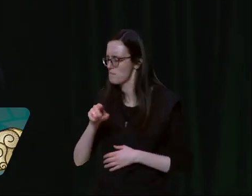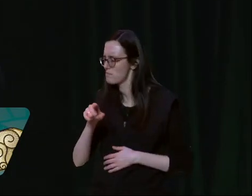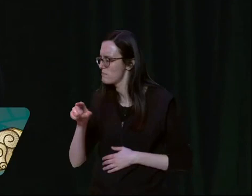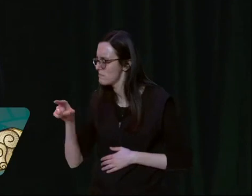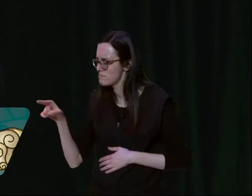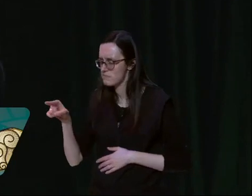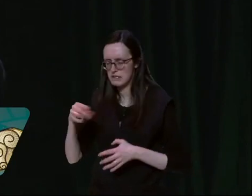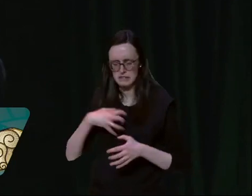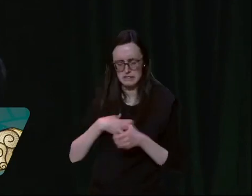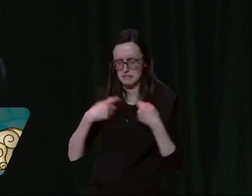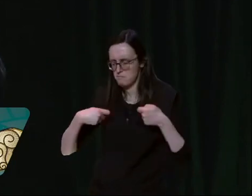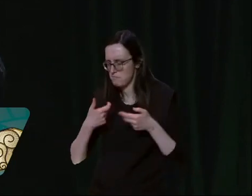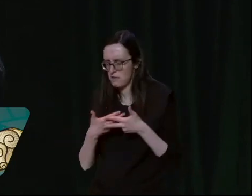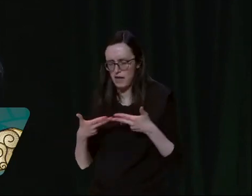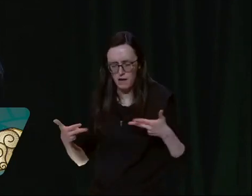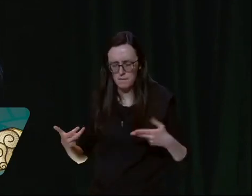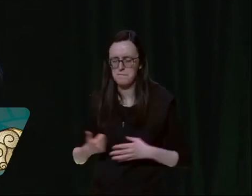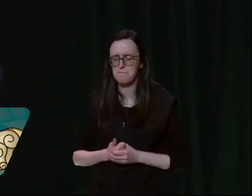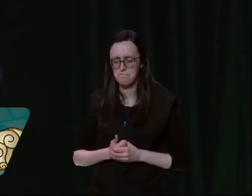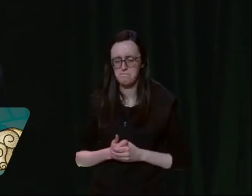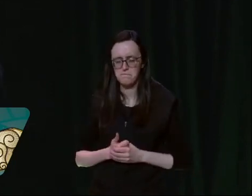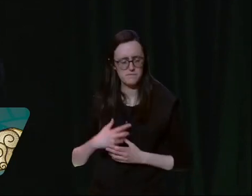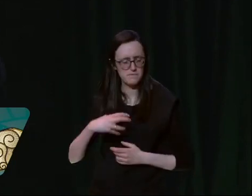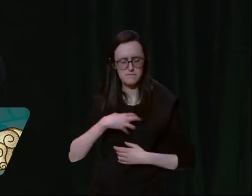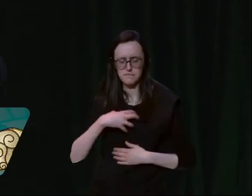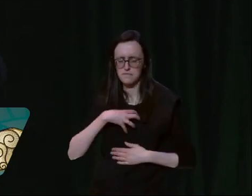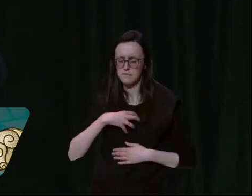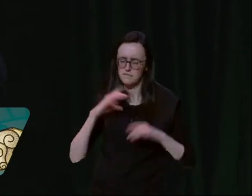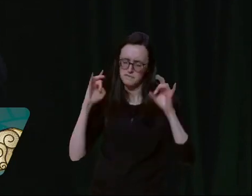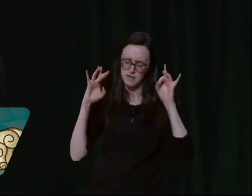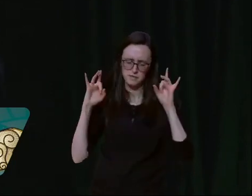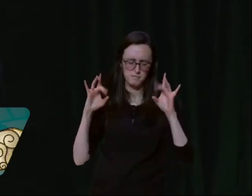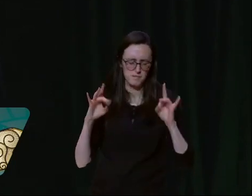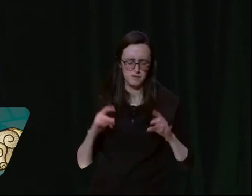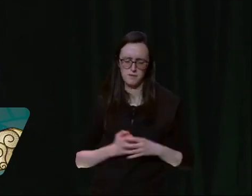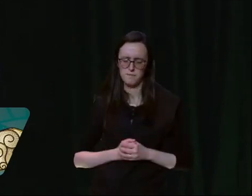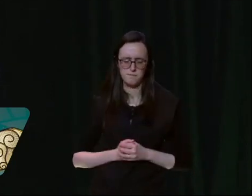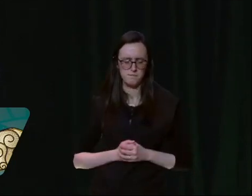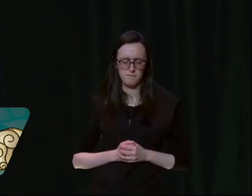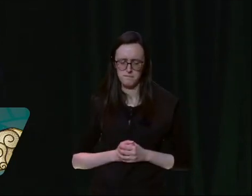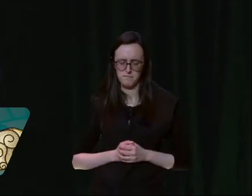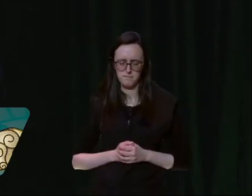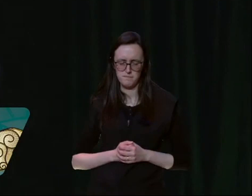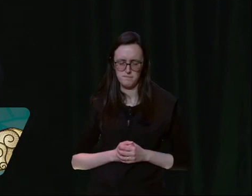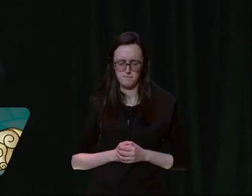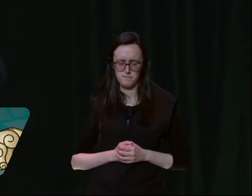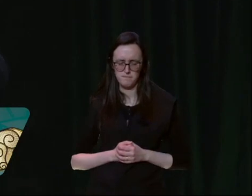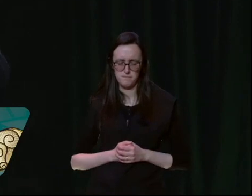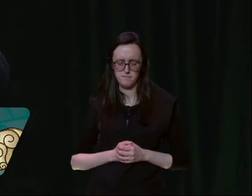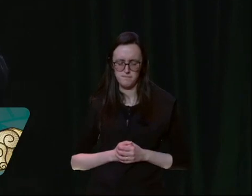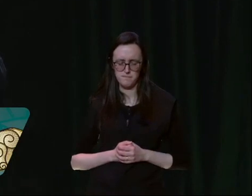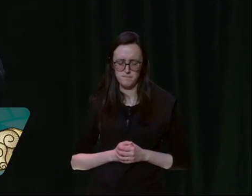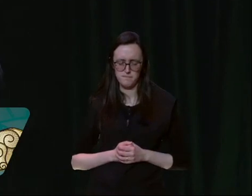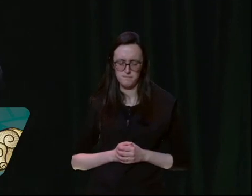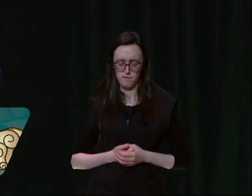que eles precisam, Senhor, de uma maneira muito especial. Que hoje Jesus